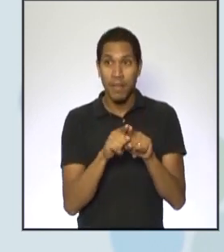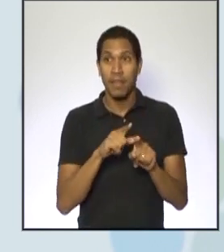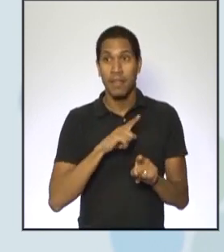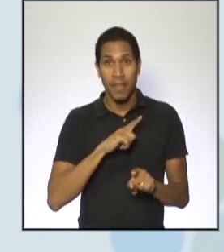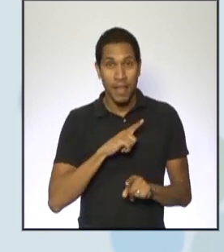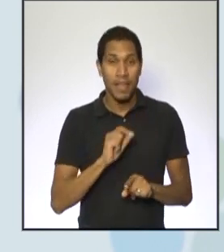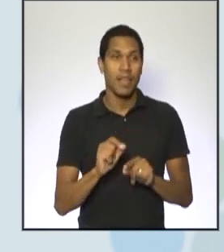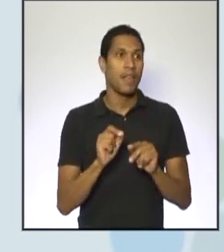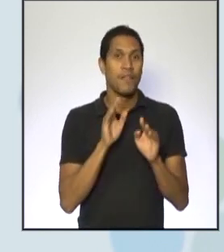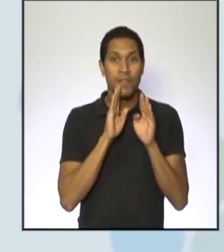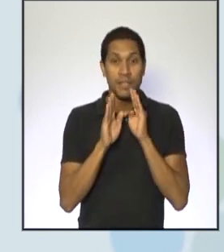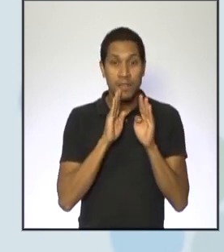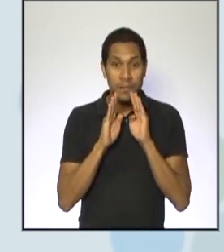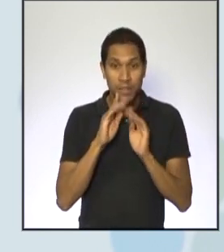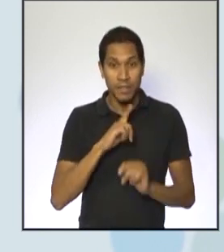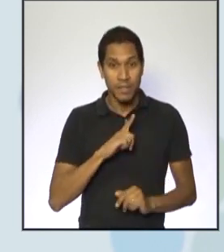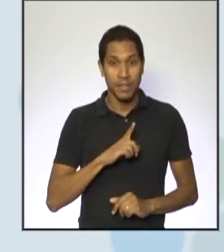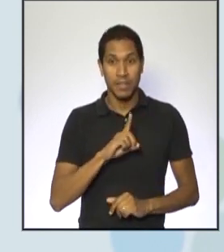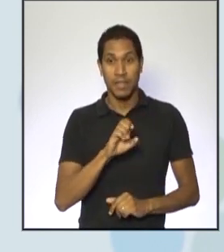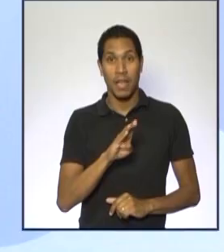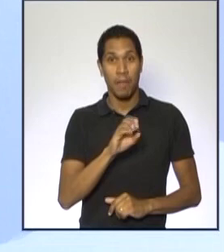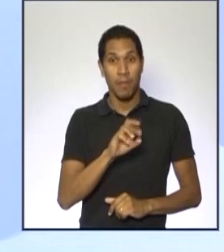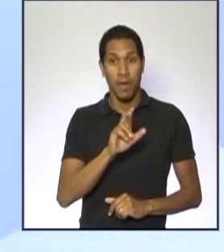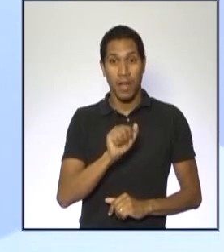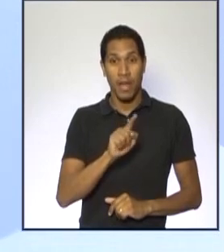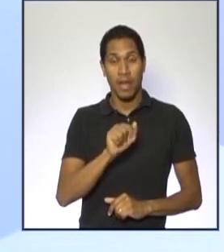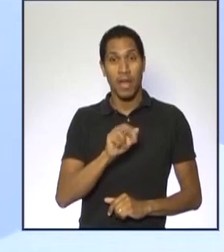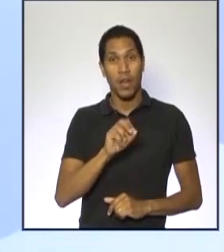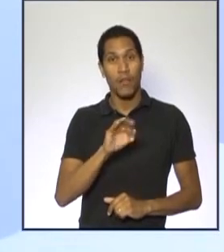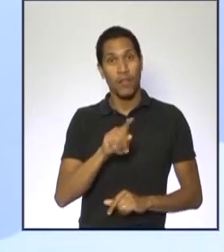O meu Facebook é Débora Garófalo